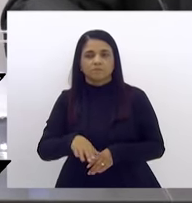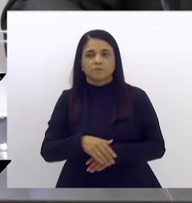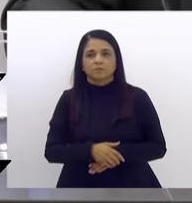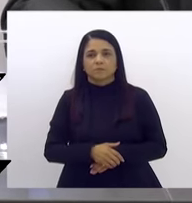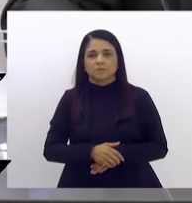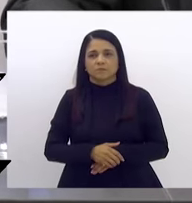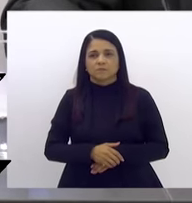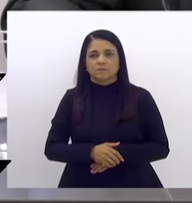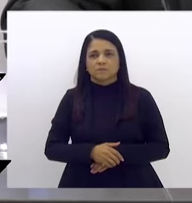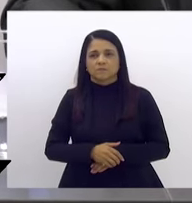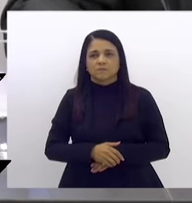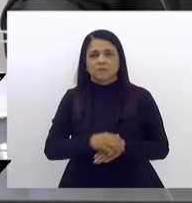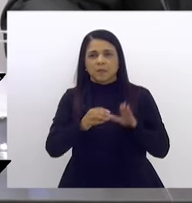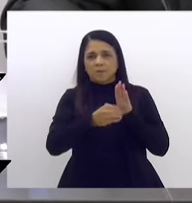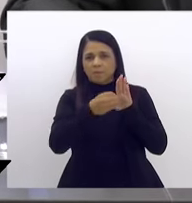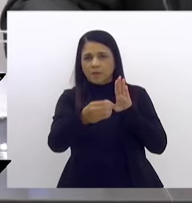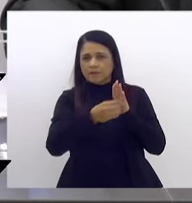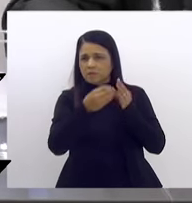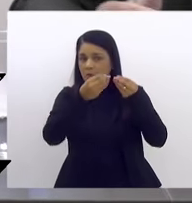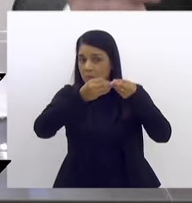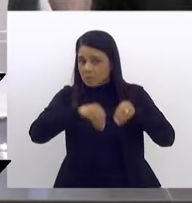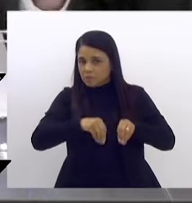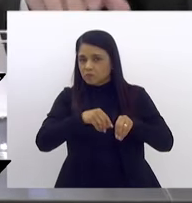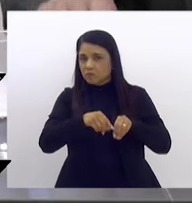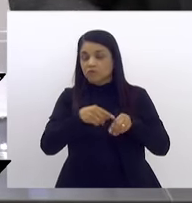Infantil parecer pela